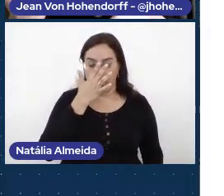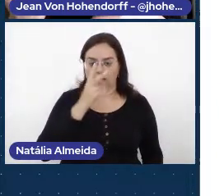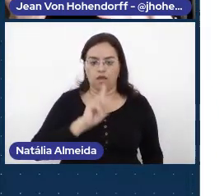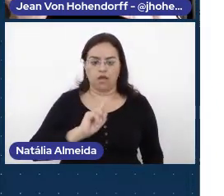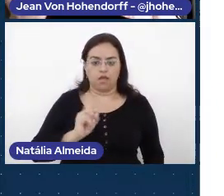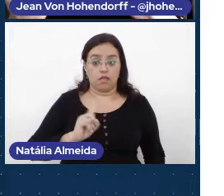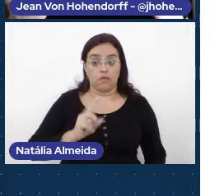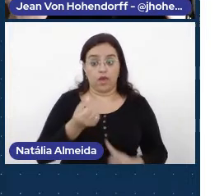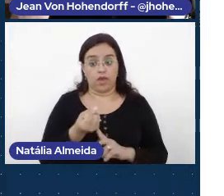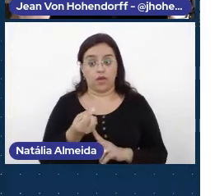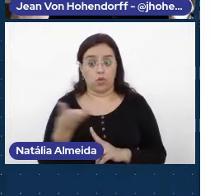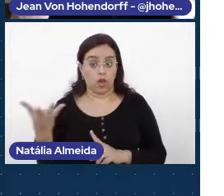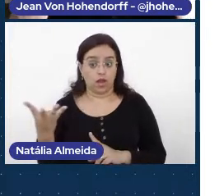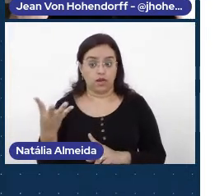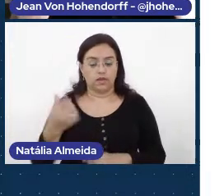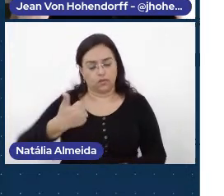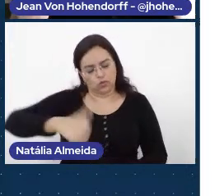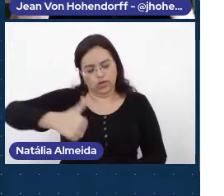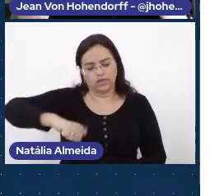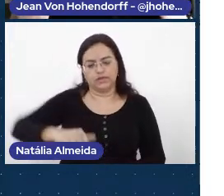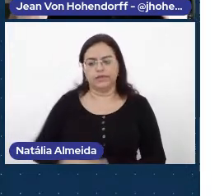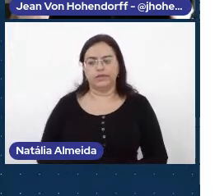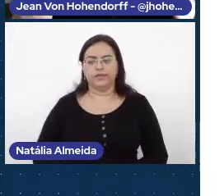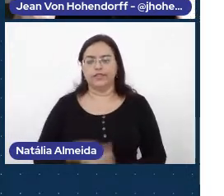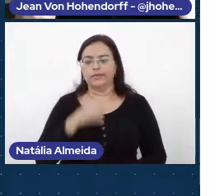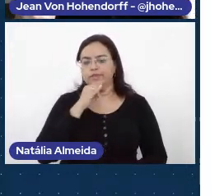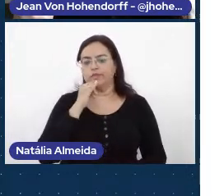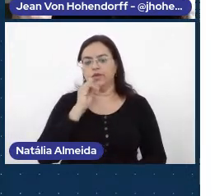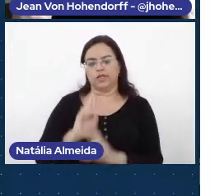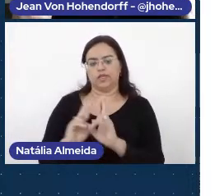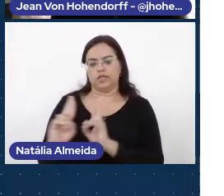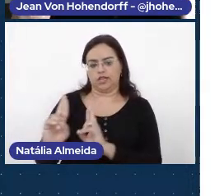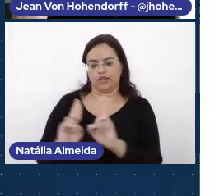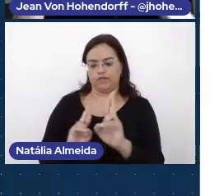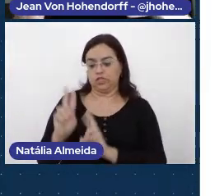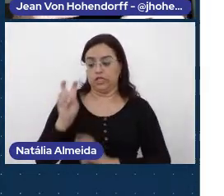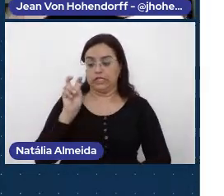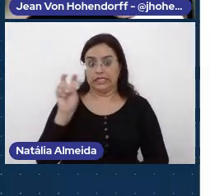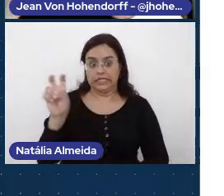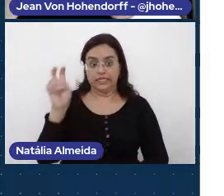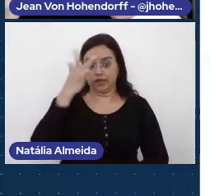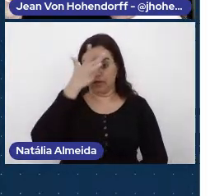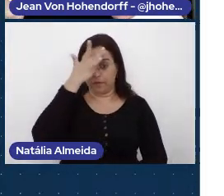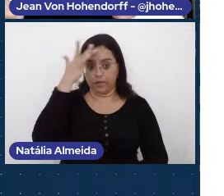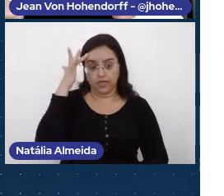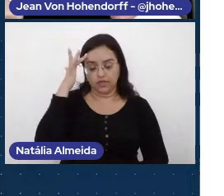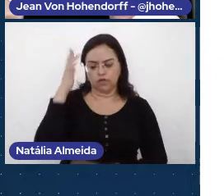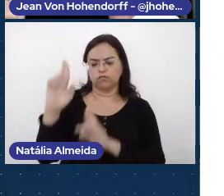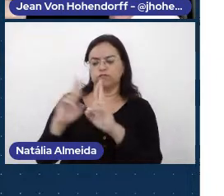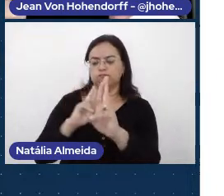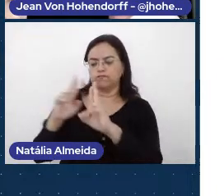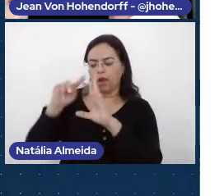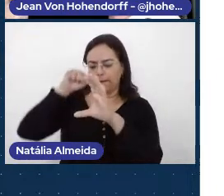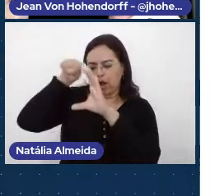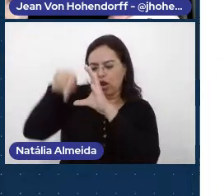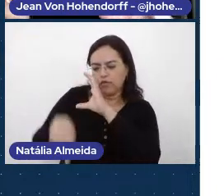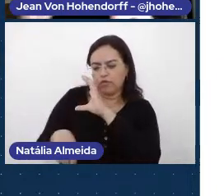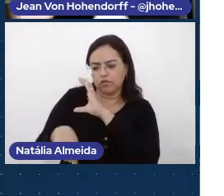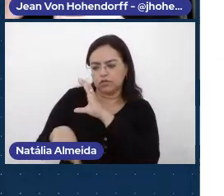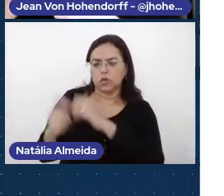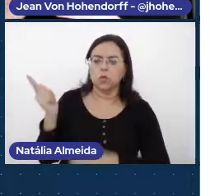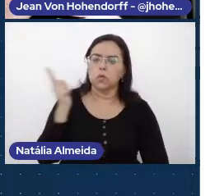qualitativo, dizer que eu, entrevistando 5 pessoas, fazendo entrevistas em profundidade, eu vou chegar a